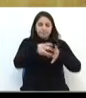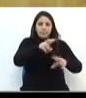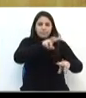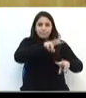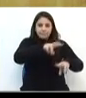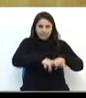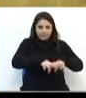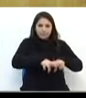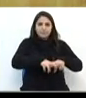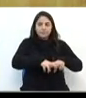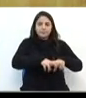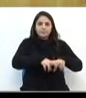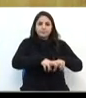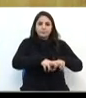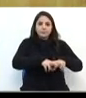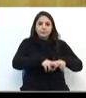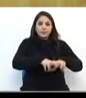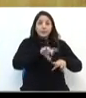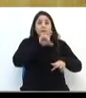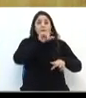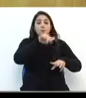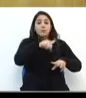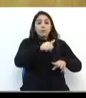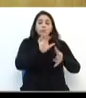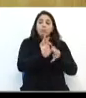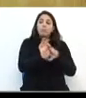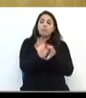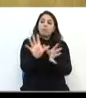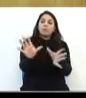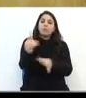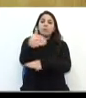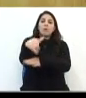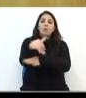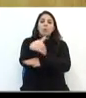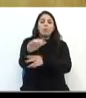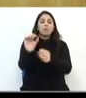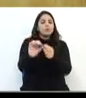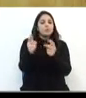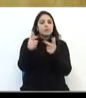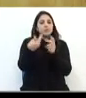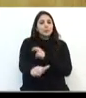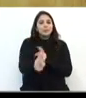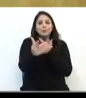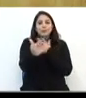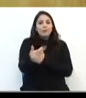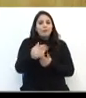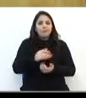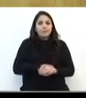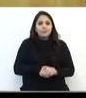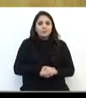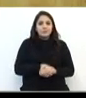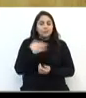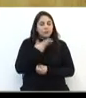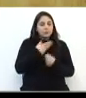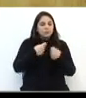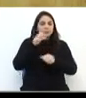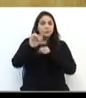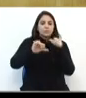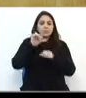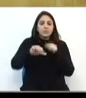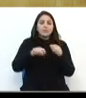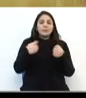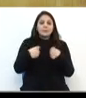para a sociedade sejam encarcerados, e os vemos novamente soltos na rua praticando os mesmos delitos. Nós precisamos de